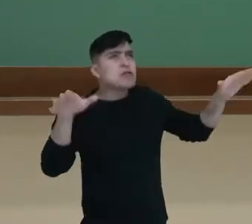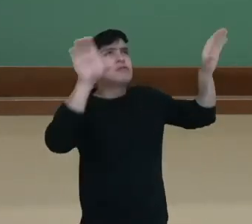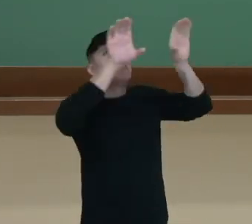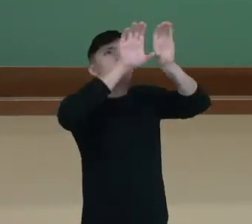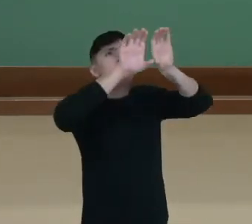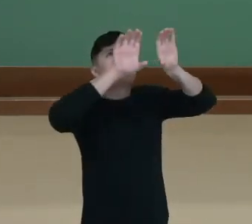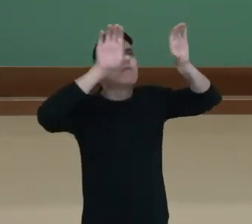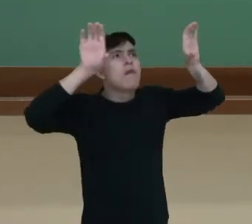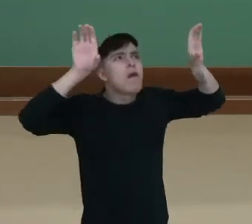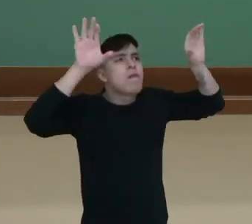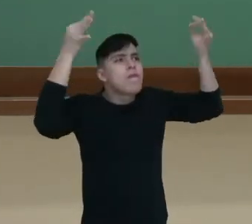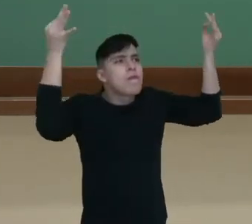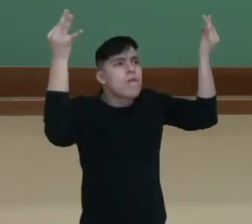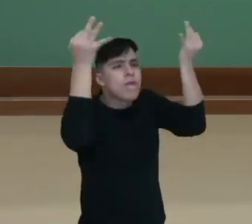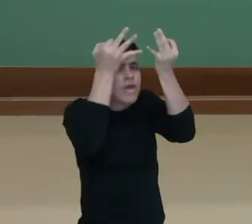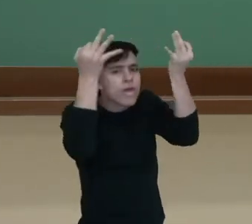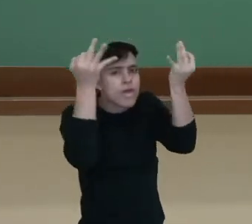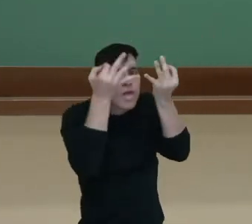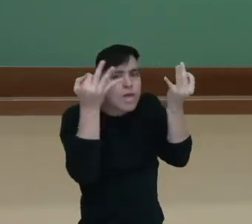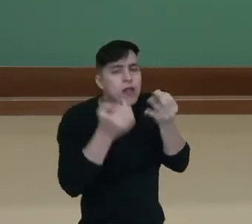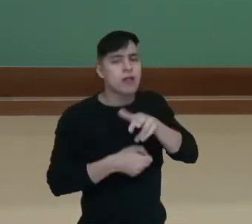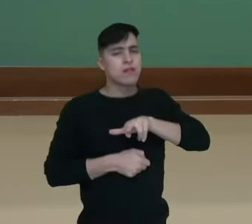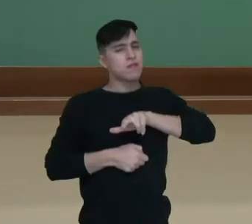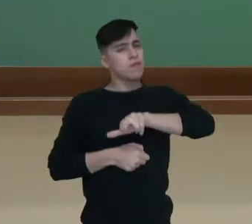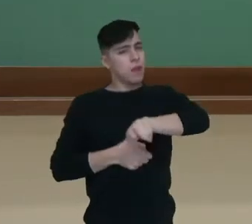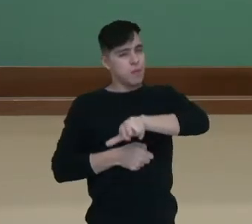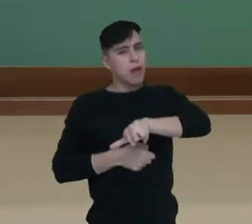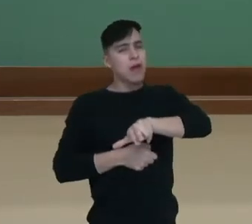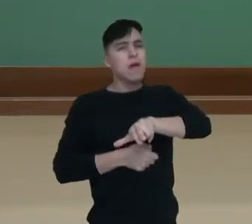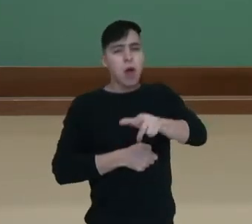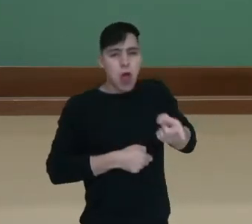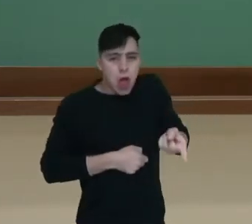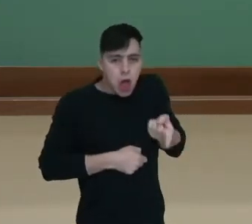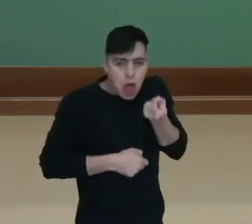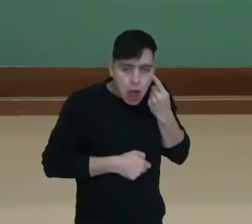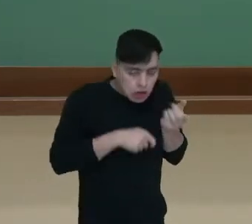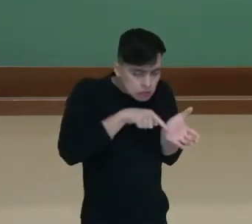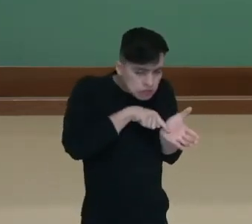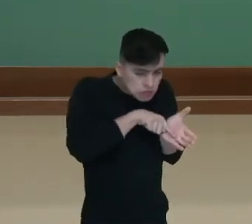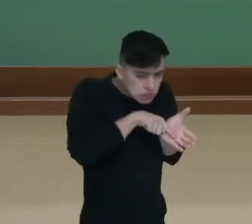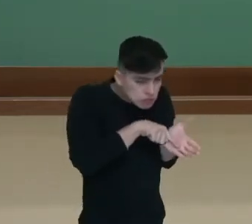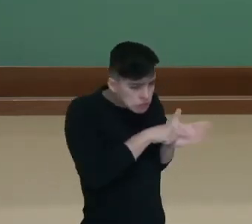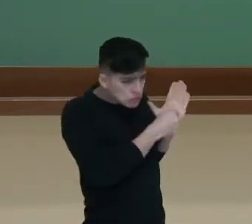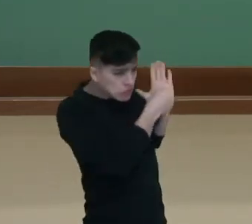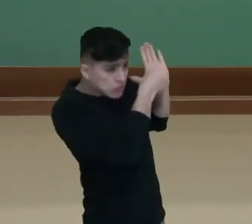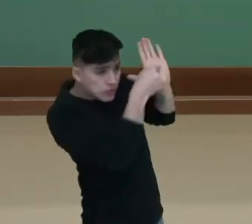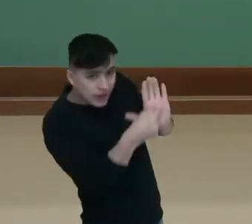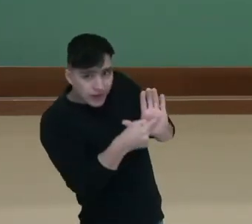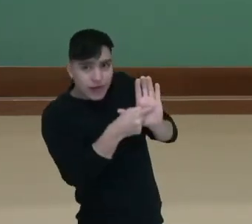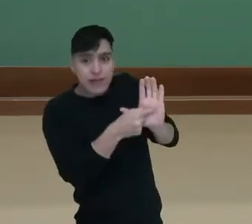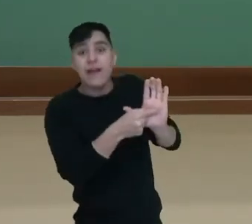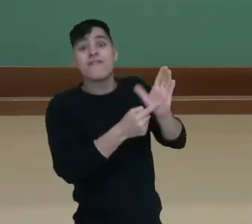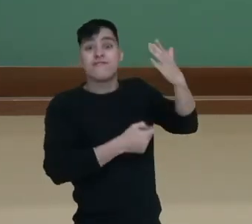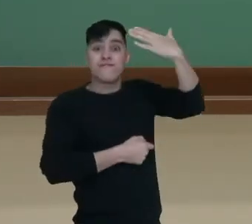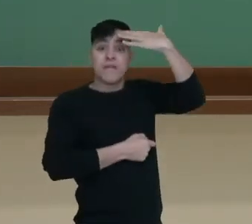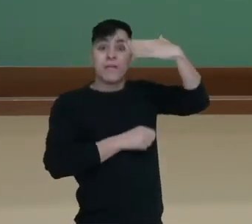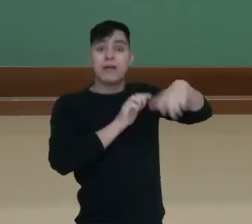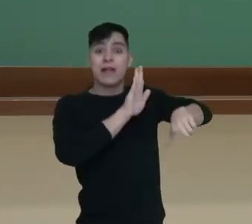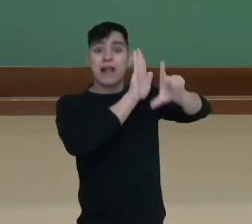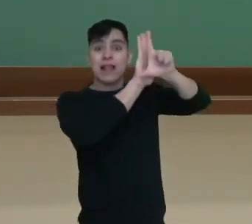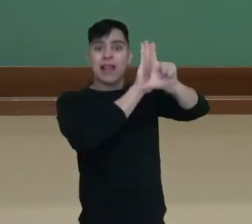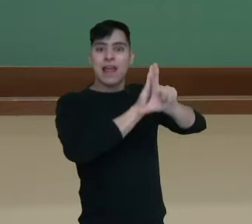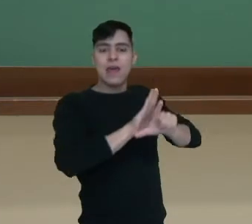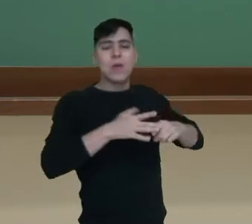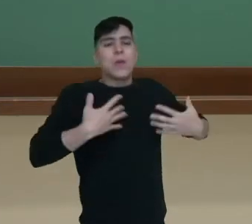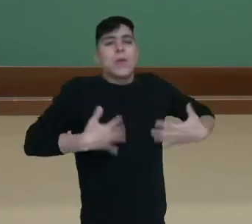Mas só que ele mostrou ali, ó, com dados, certo? Ele conseguiu fazer suas famosas leis e isso praticamente virou,